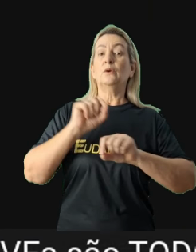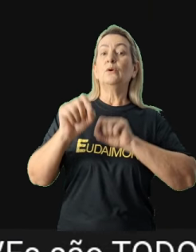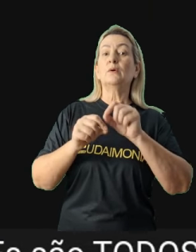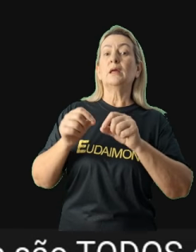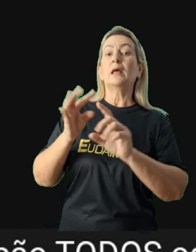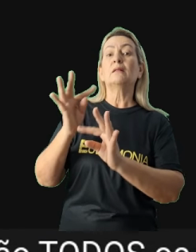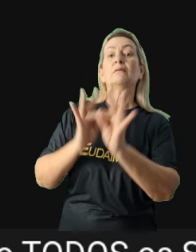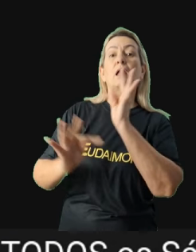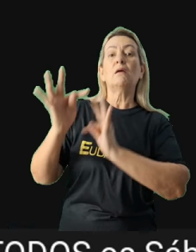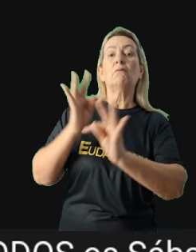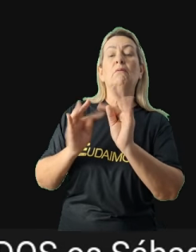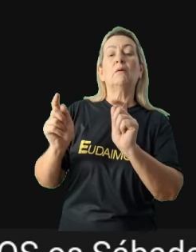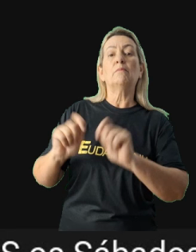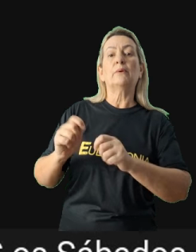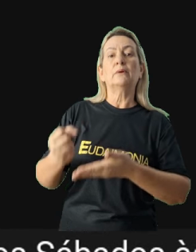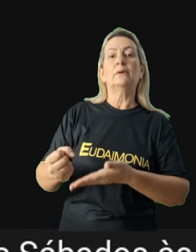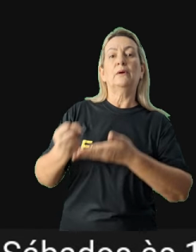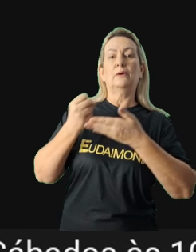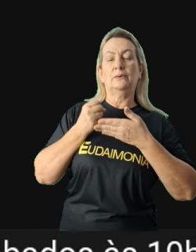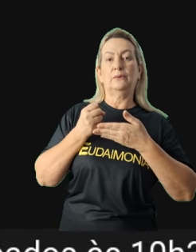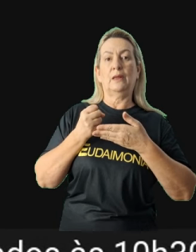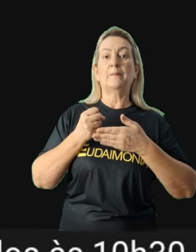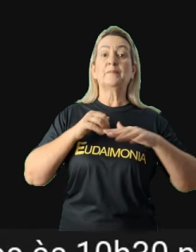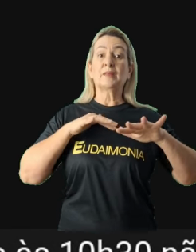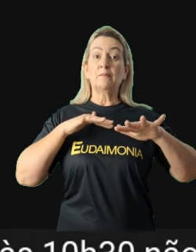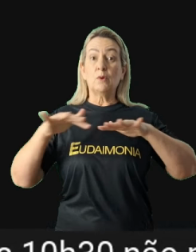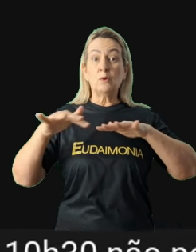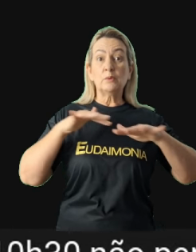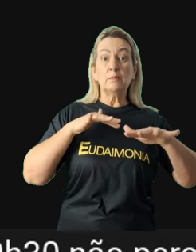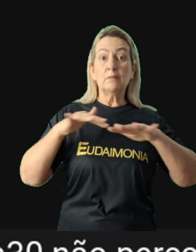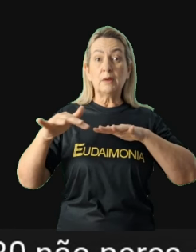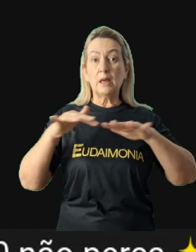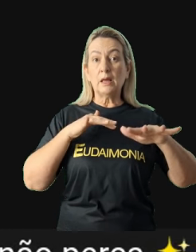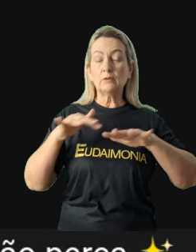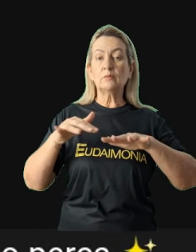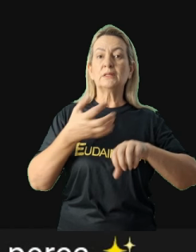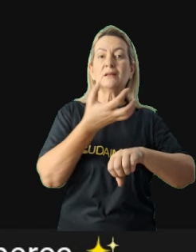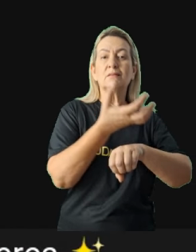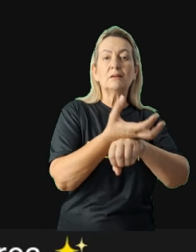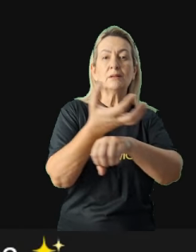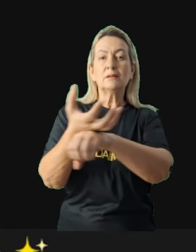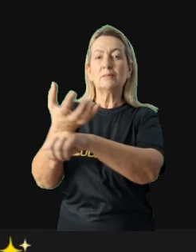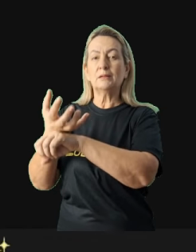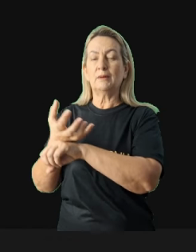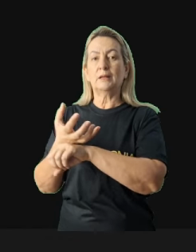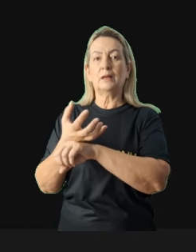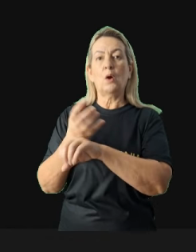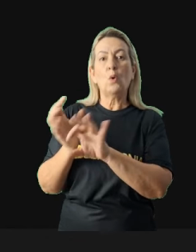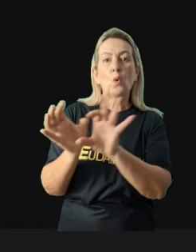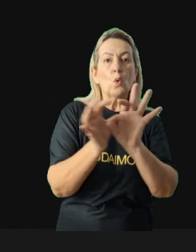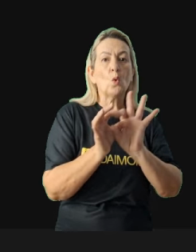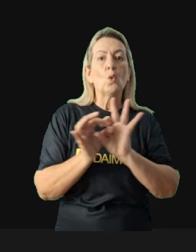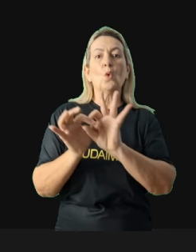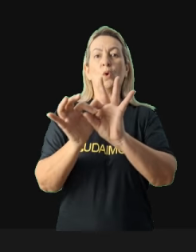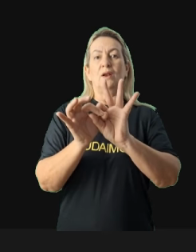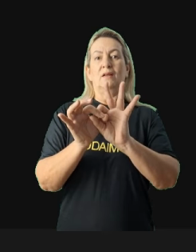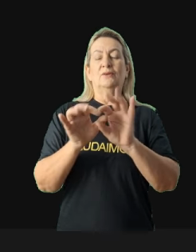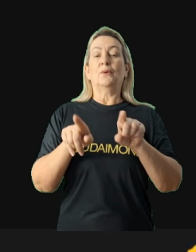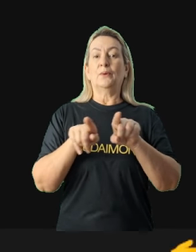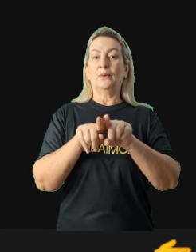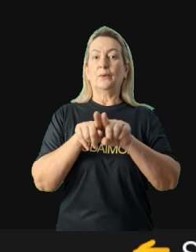e do que a tecnologia pode nos trazer de bom. E esse movimento precisa ser multidisciplinar, né? É algo que